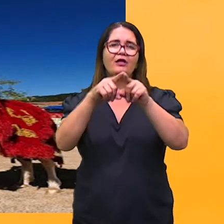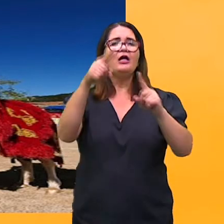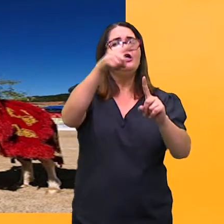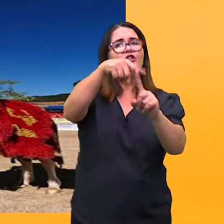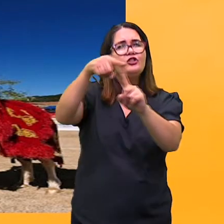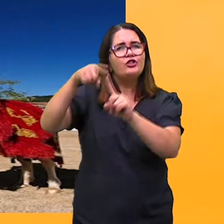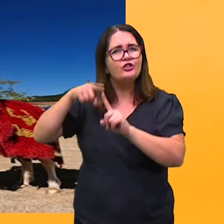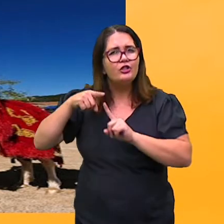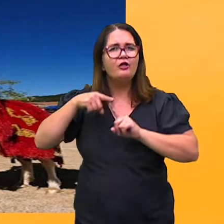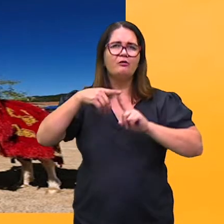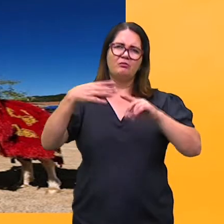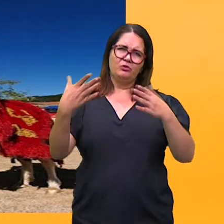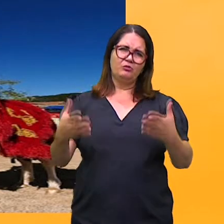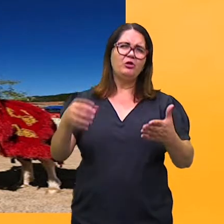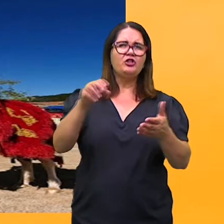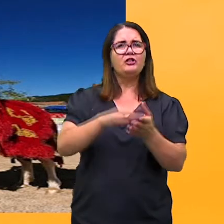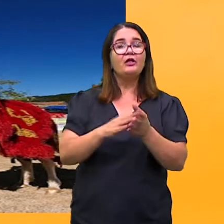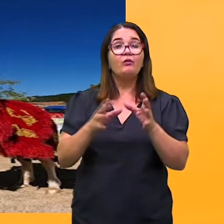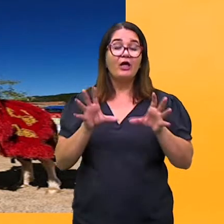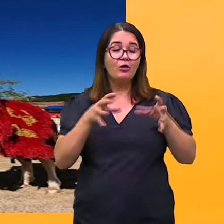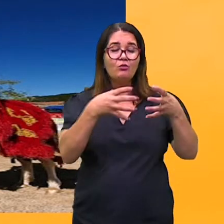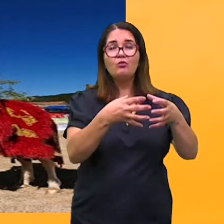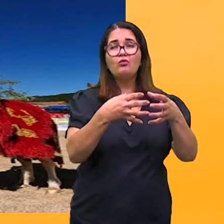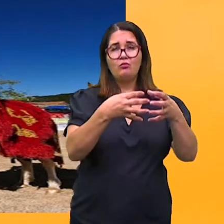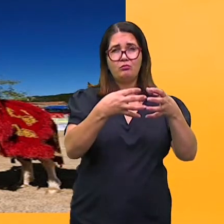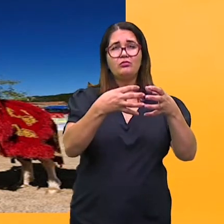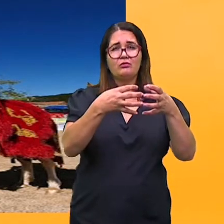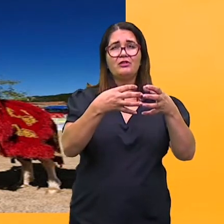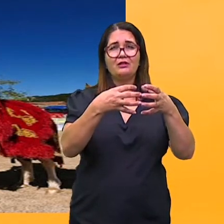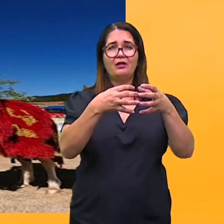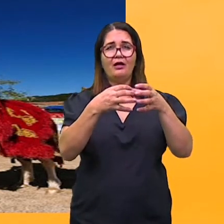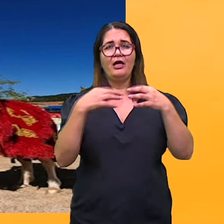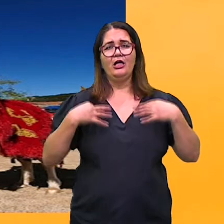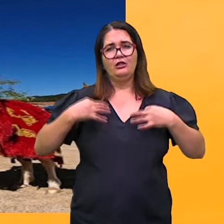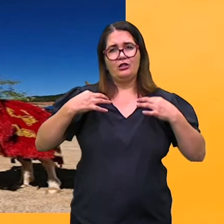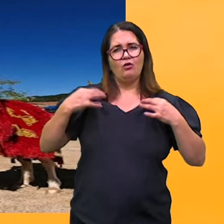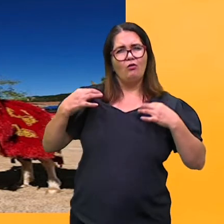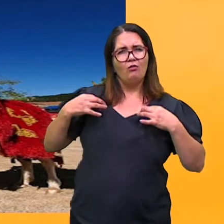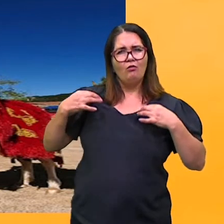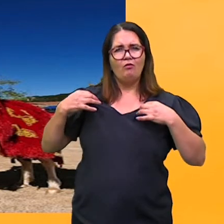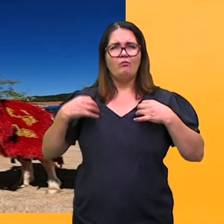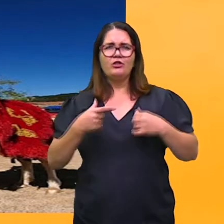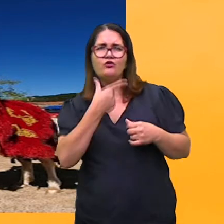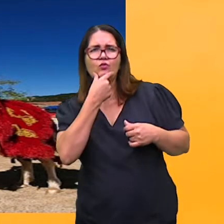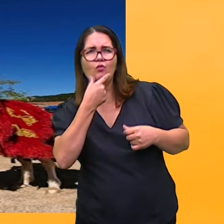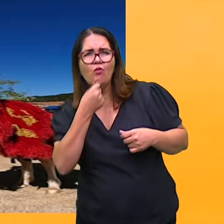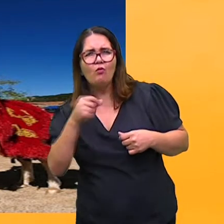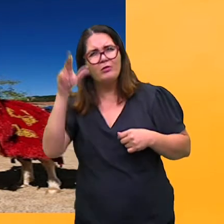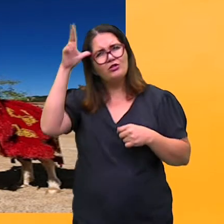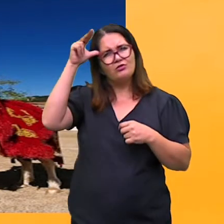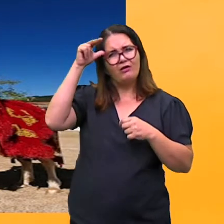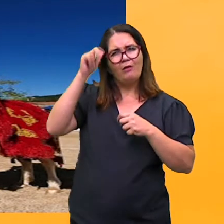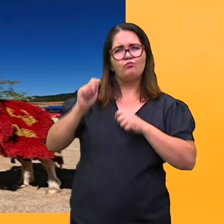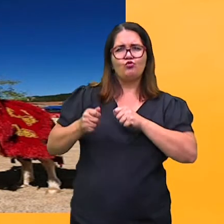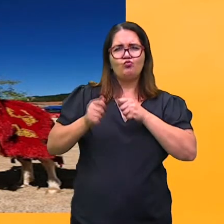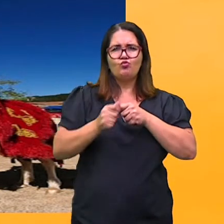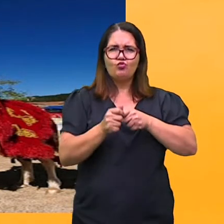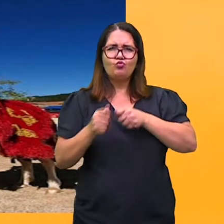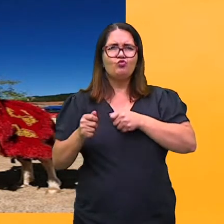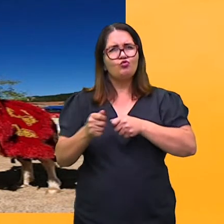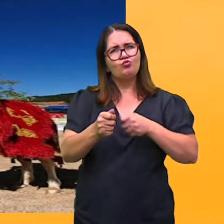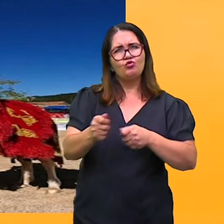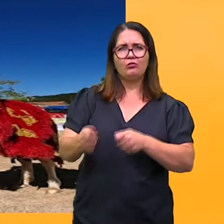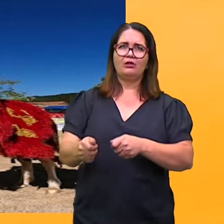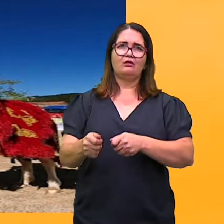fitas, bandas de couros e os cavaleiros mascarados. Um dos momentos mais emocionantes da abertura